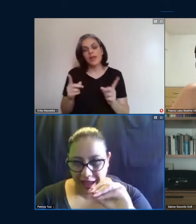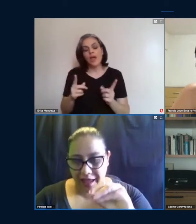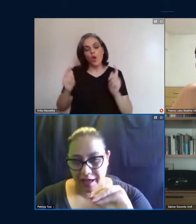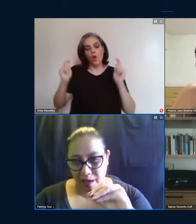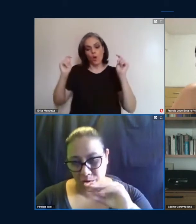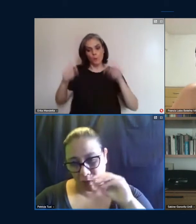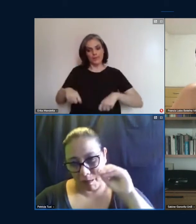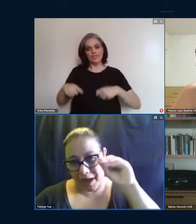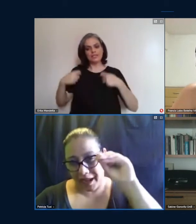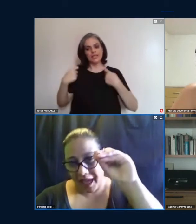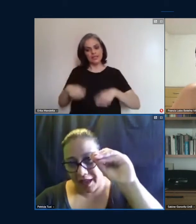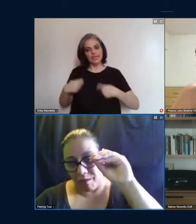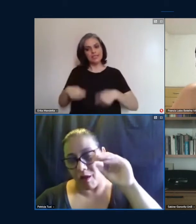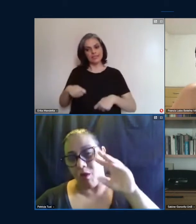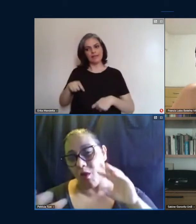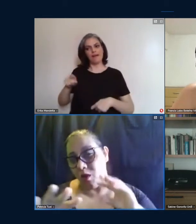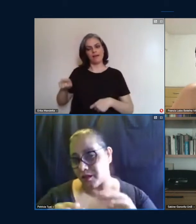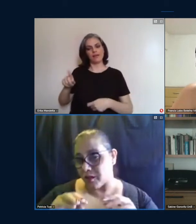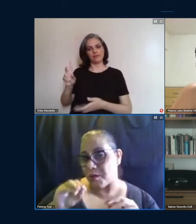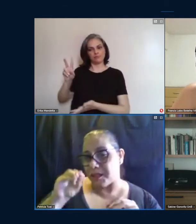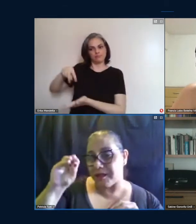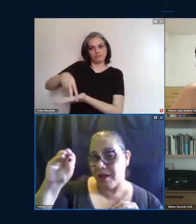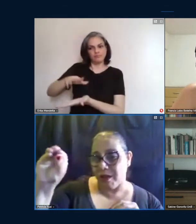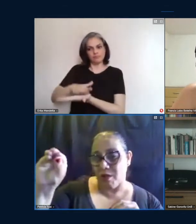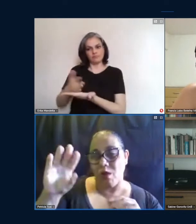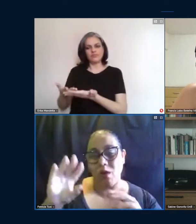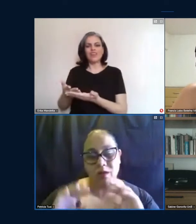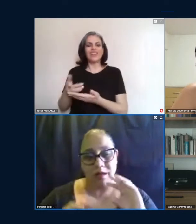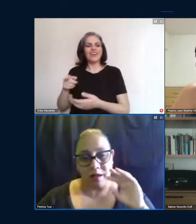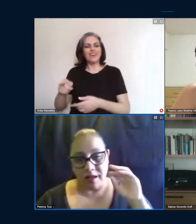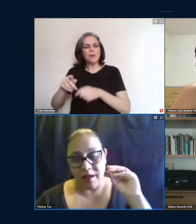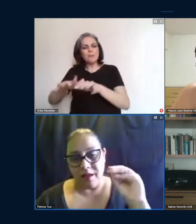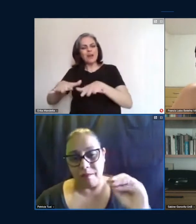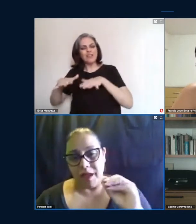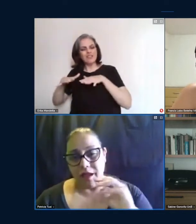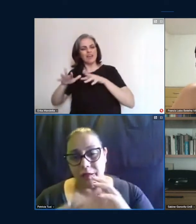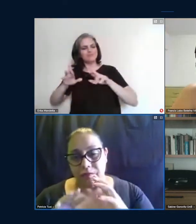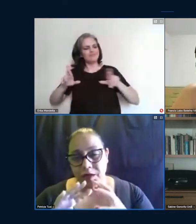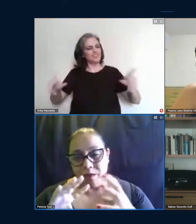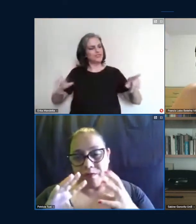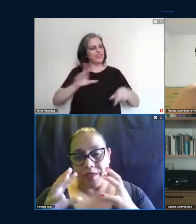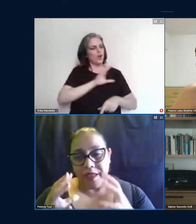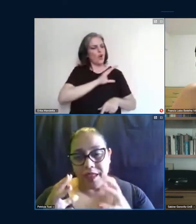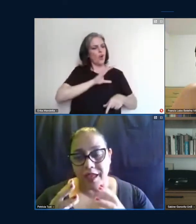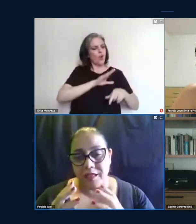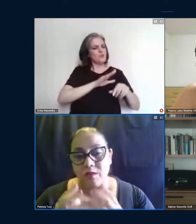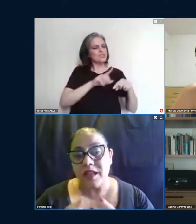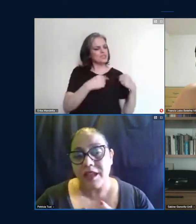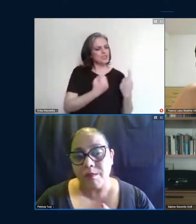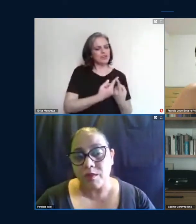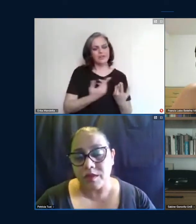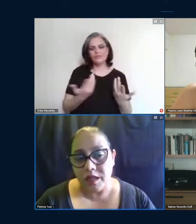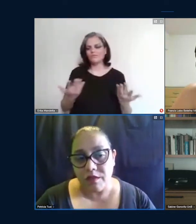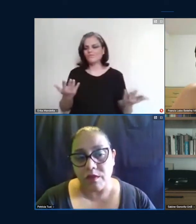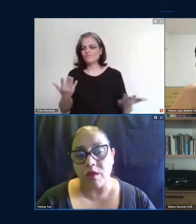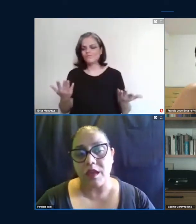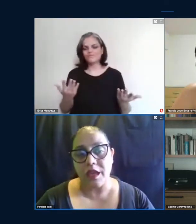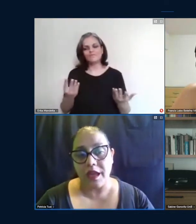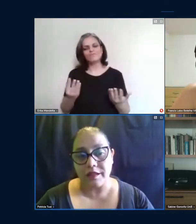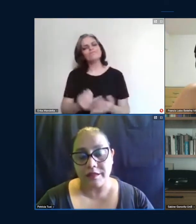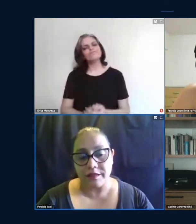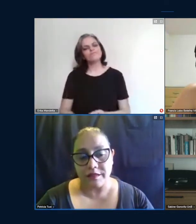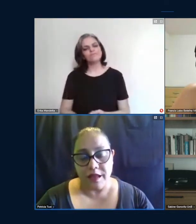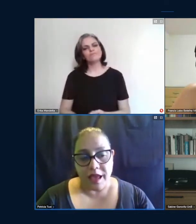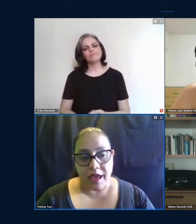atuar naquele âmbito, porque plenar é uma coisa, comissão é outra, então, não seria possível